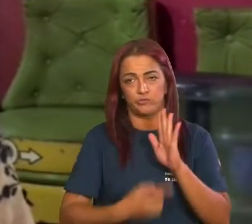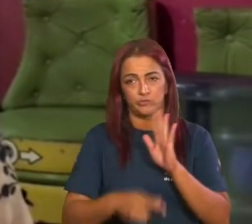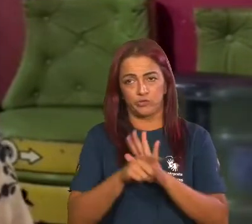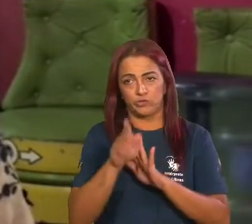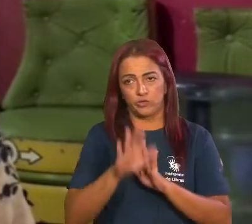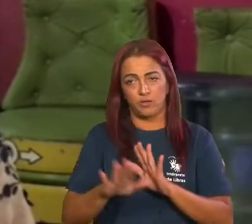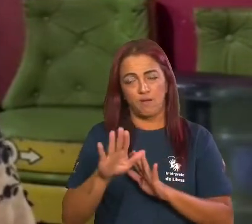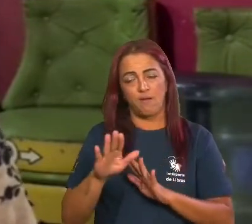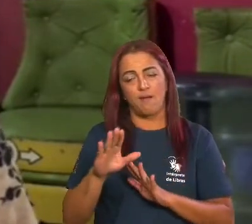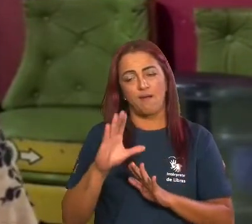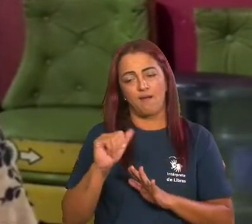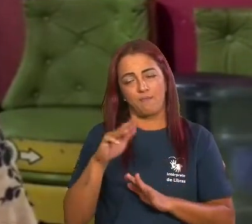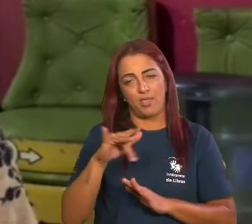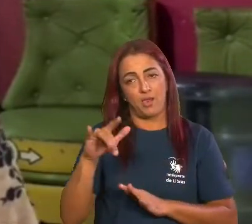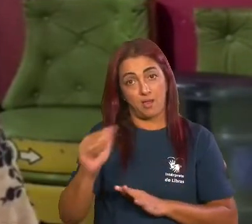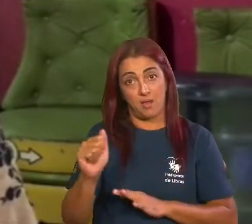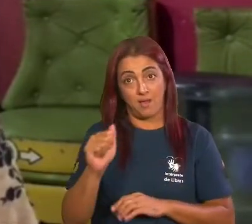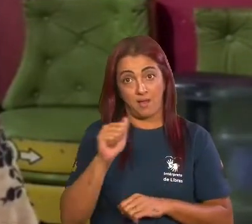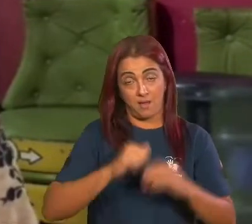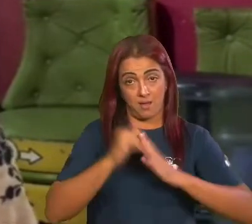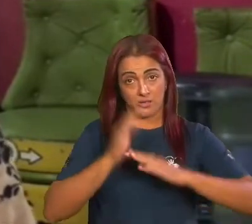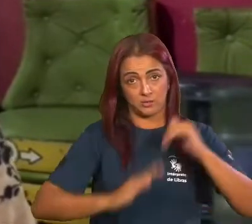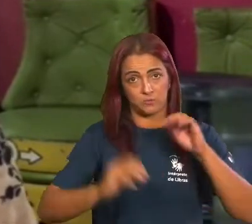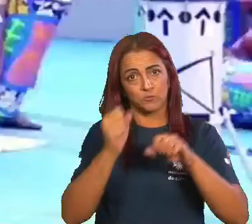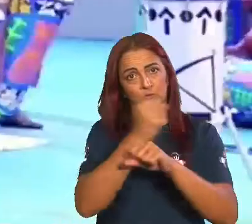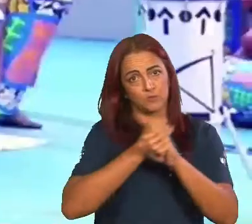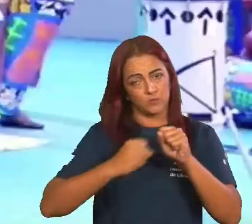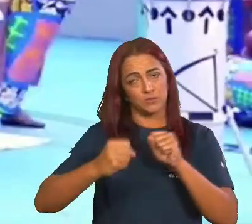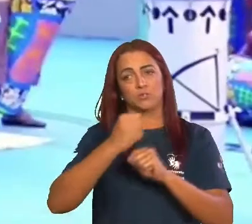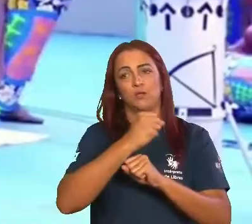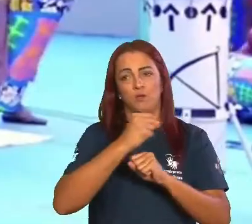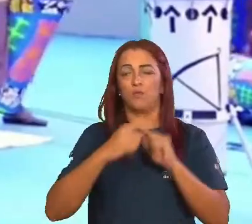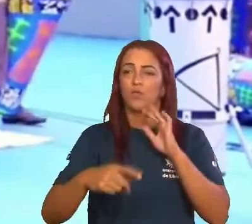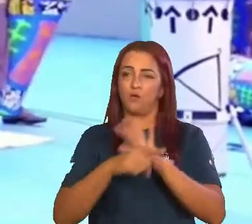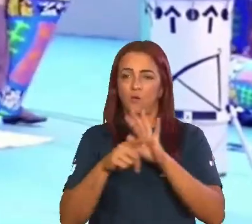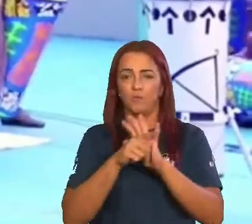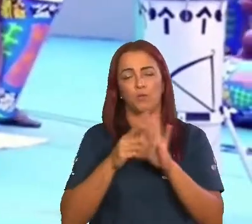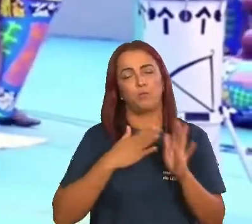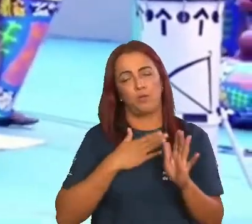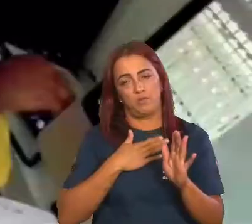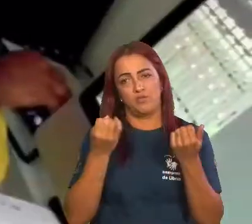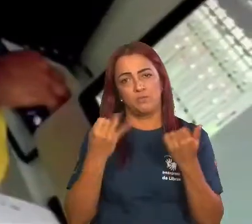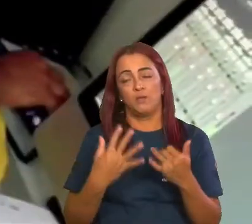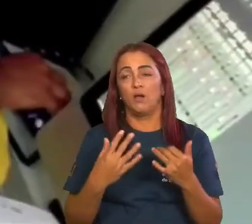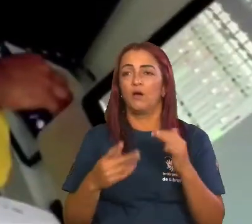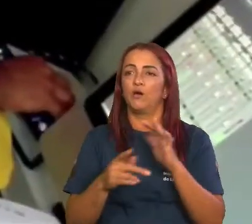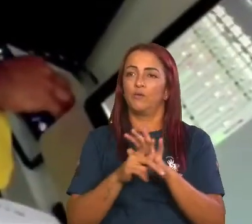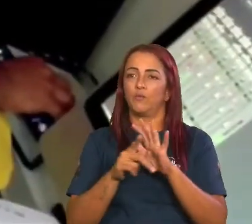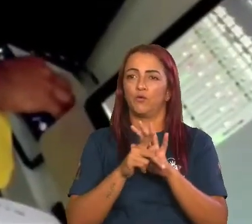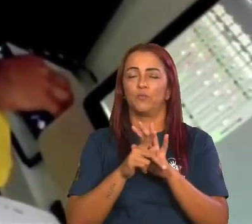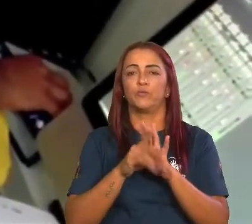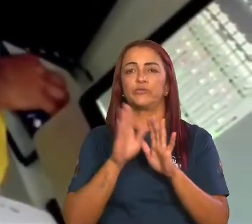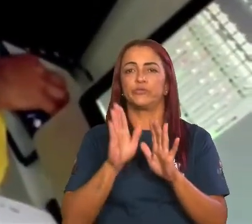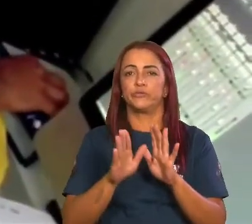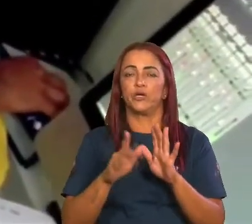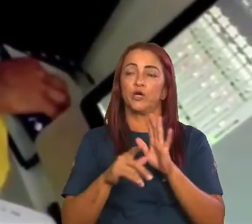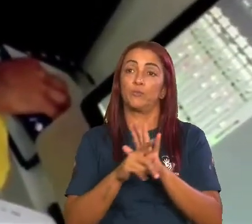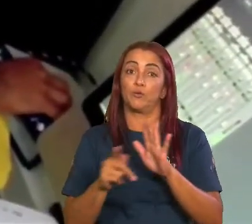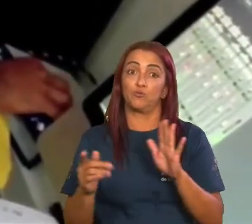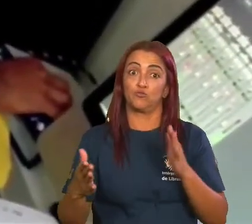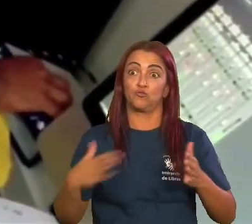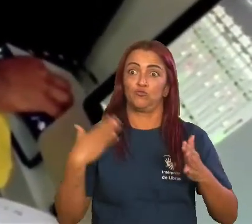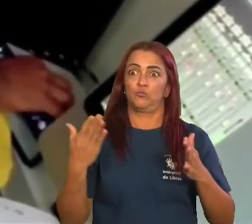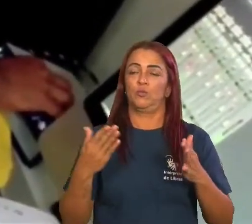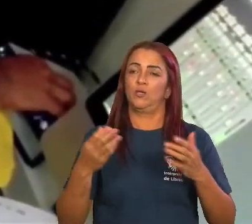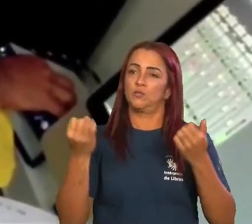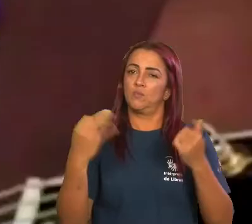Ação Social e vim aqui falar de uma pessoa que, para mim, eu acabo sendo suspeito em falar sobre ela,